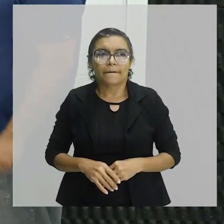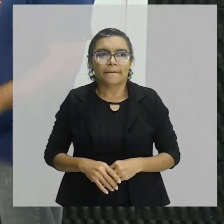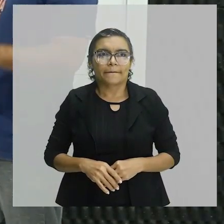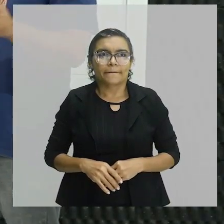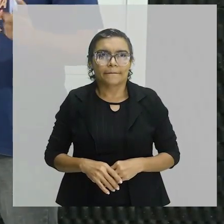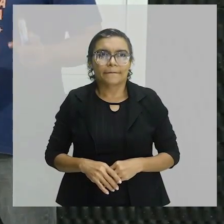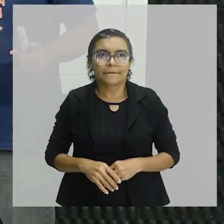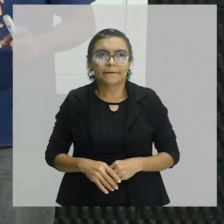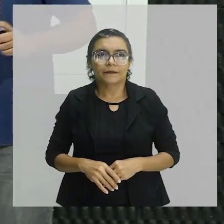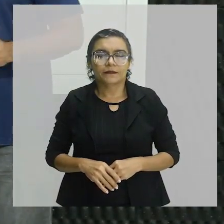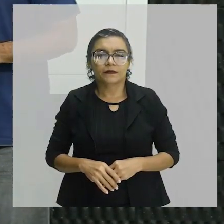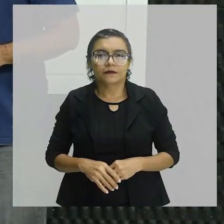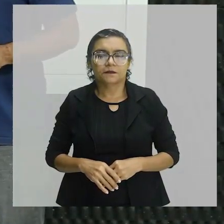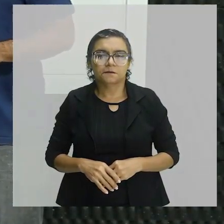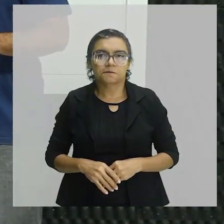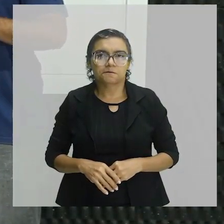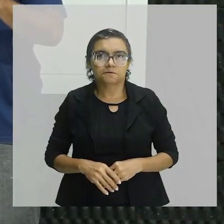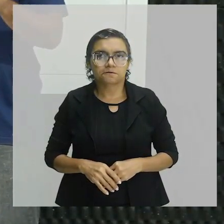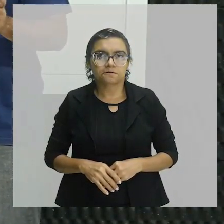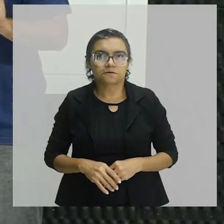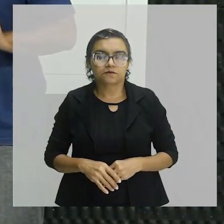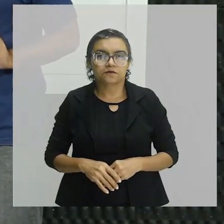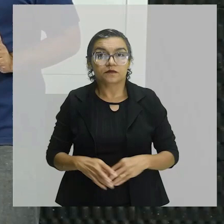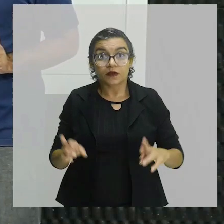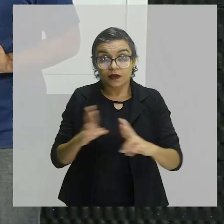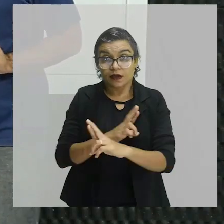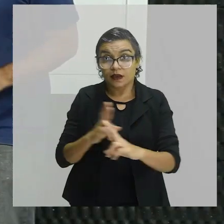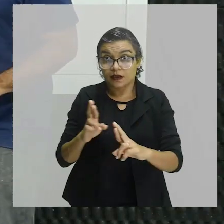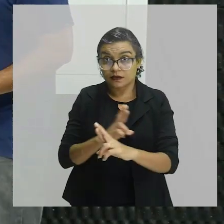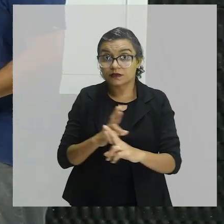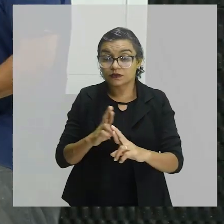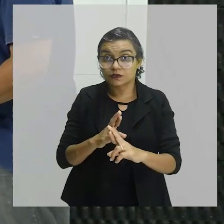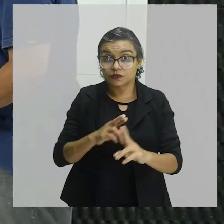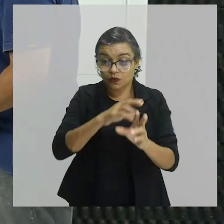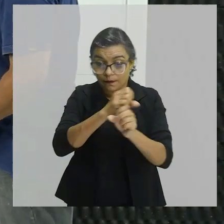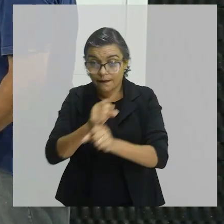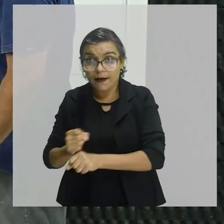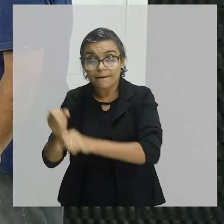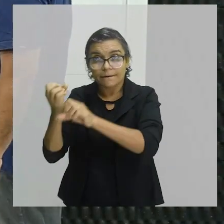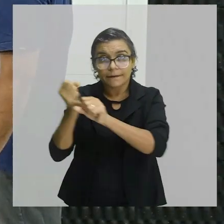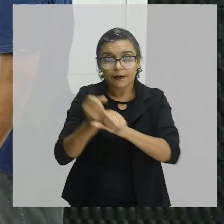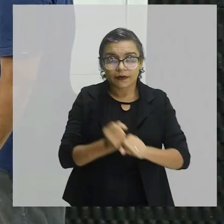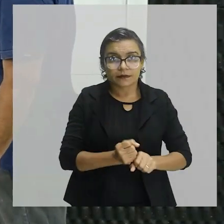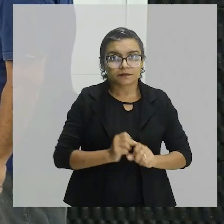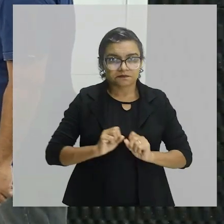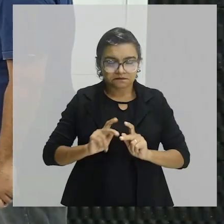No caso até uma relação de meio pelos extremos, da seguinte forma.